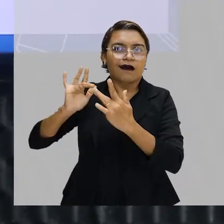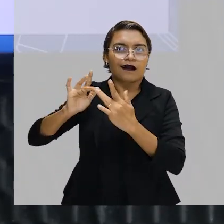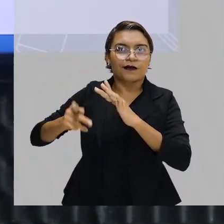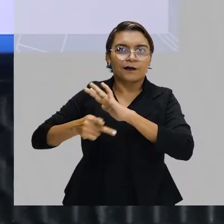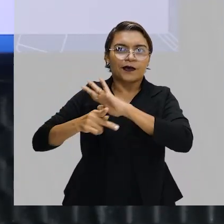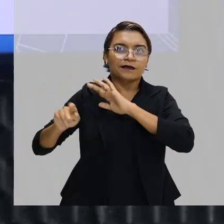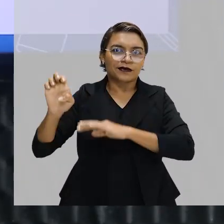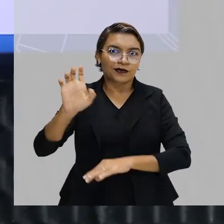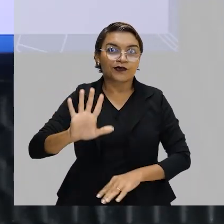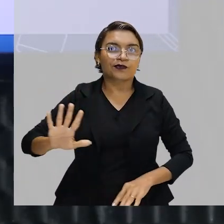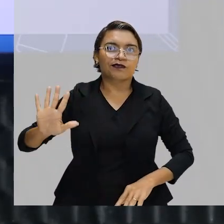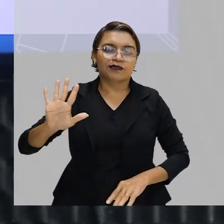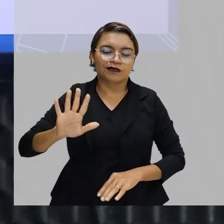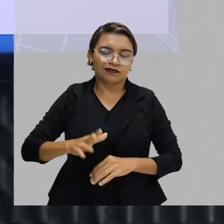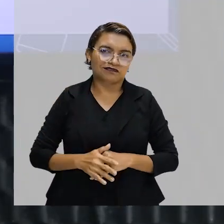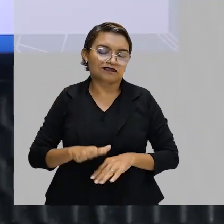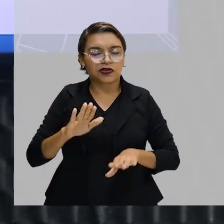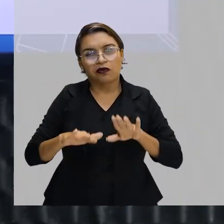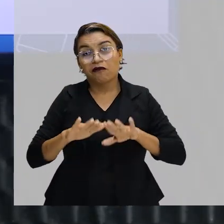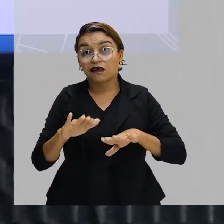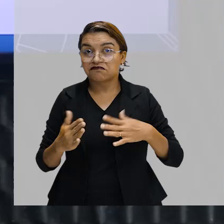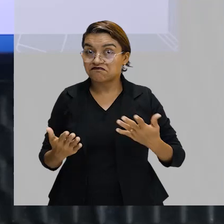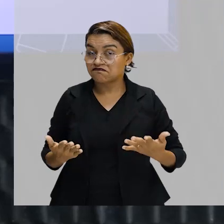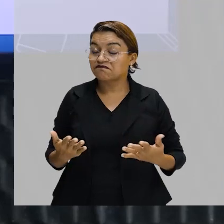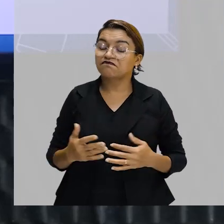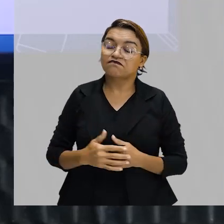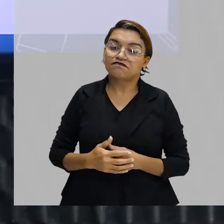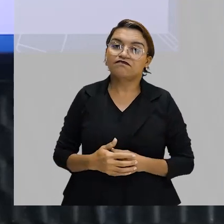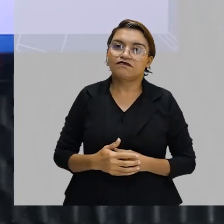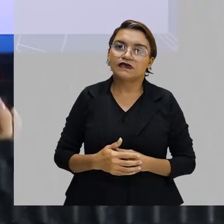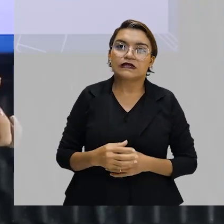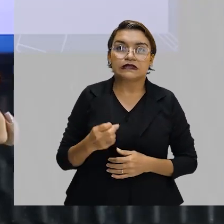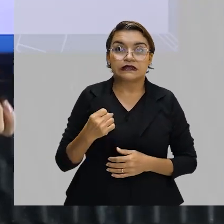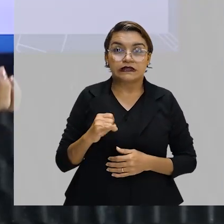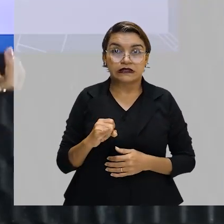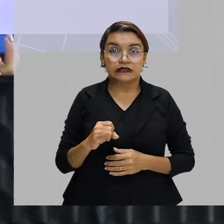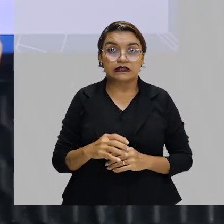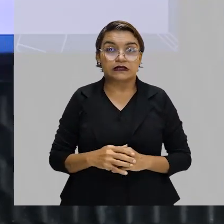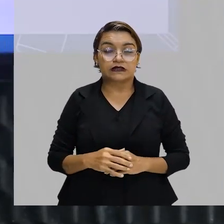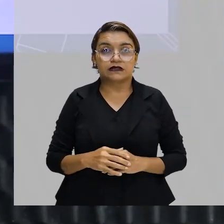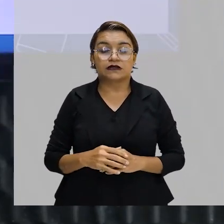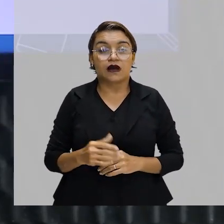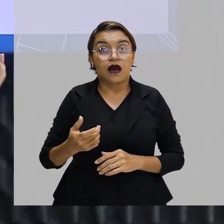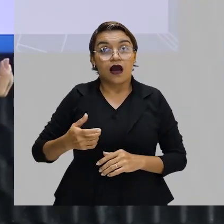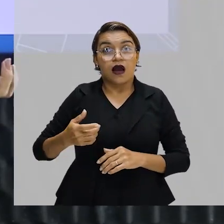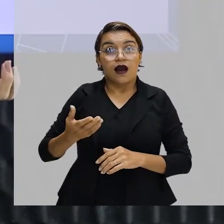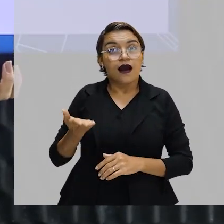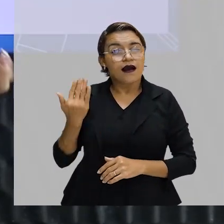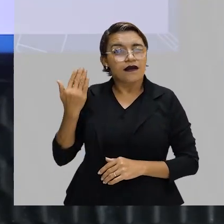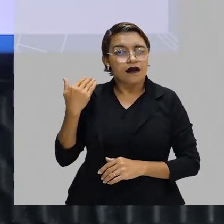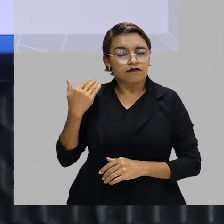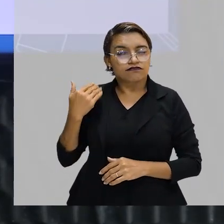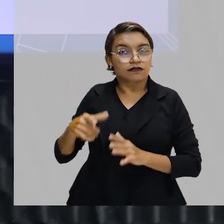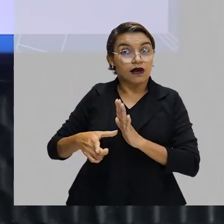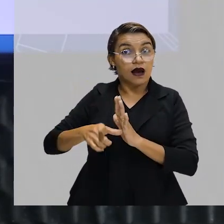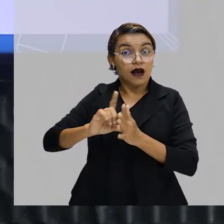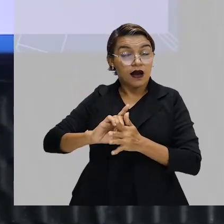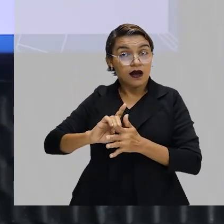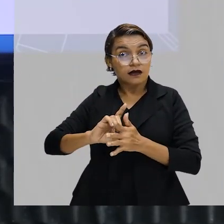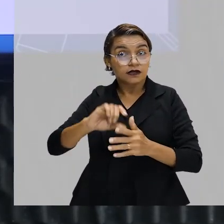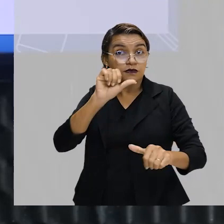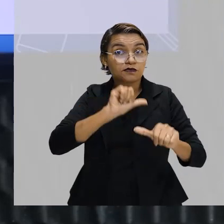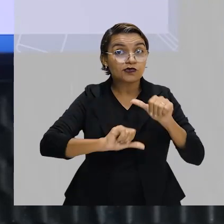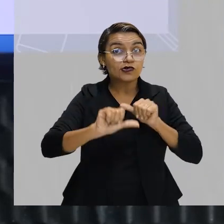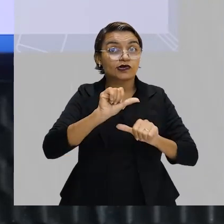europeus. Talvez, se não tivesse havido essa ruptura,